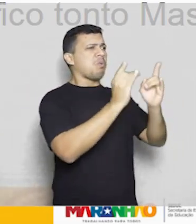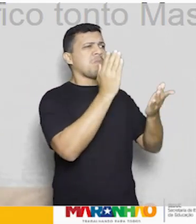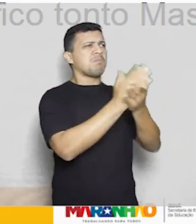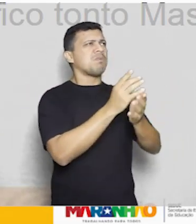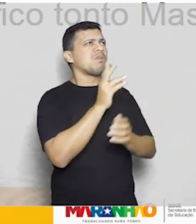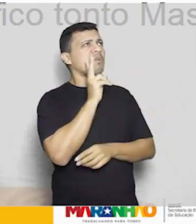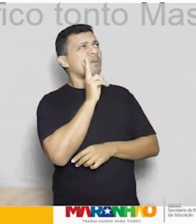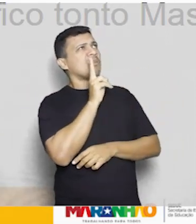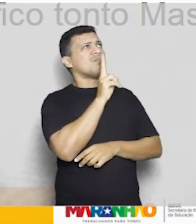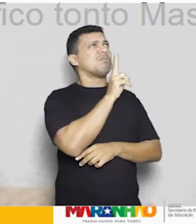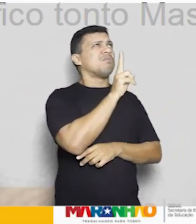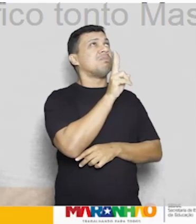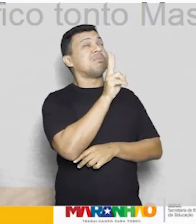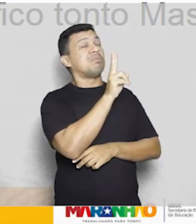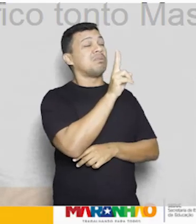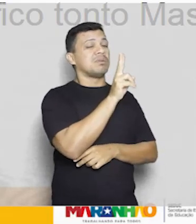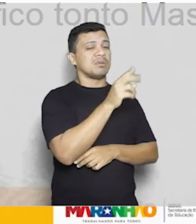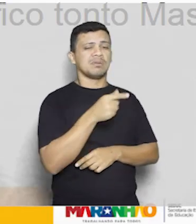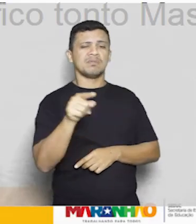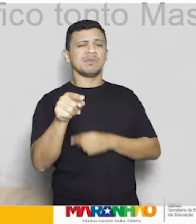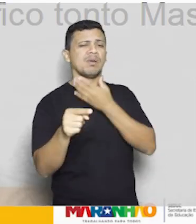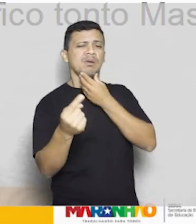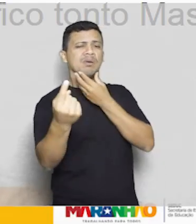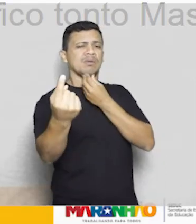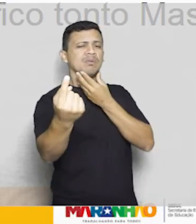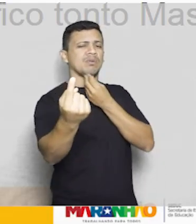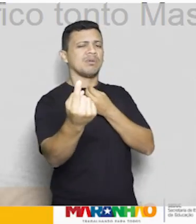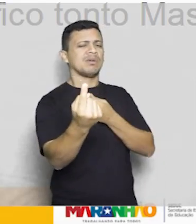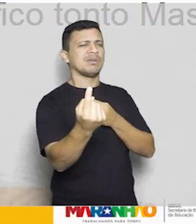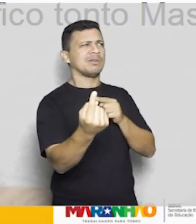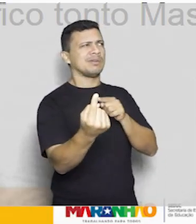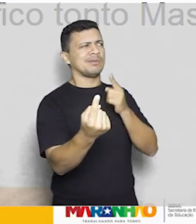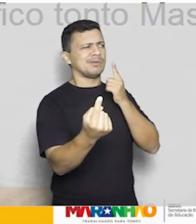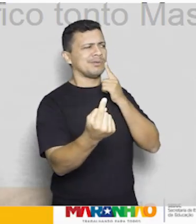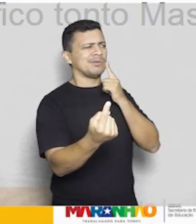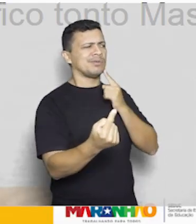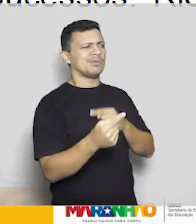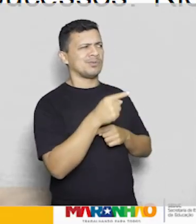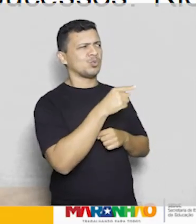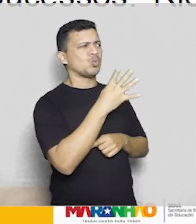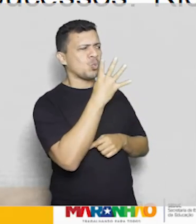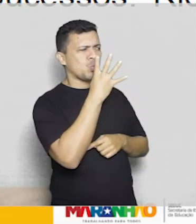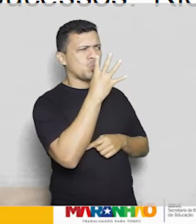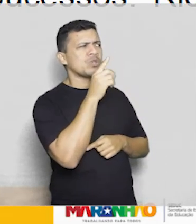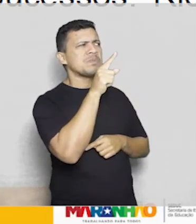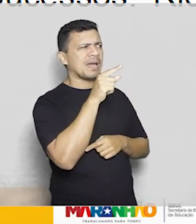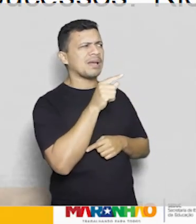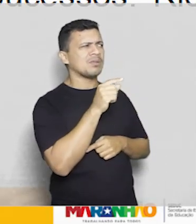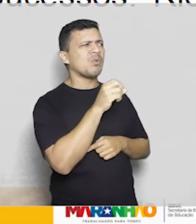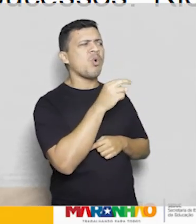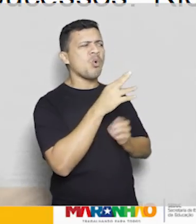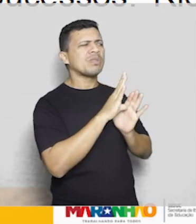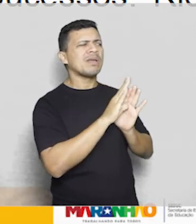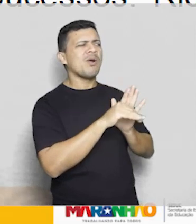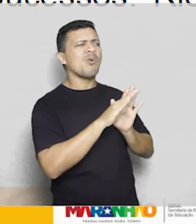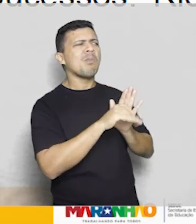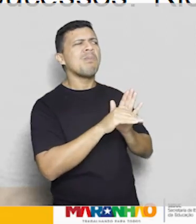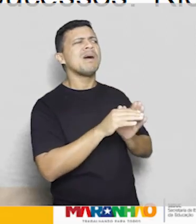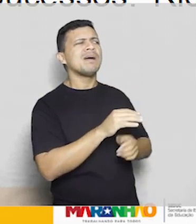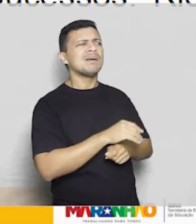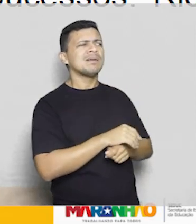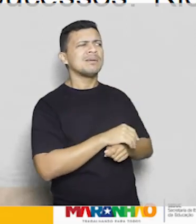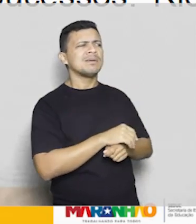para cima e fico tonto. Mas me vem um cidadão e me diz desconfiado: tu tá aí admirado ou tá querendo